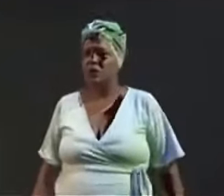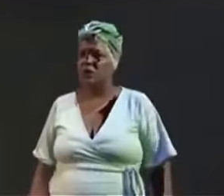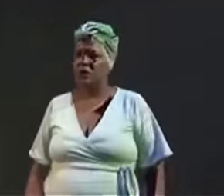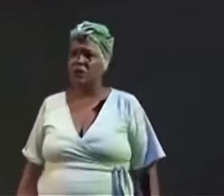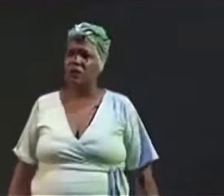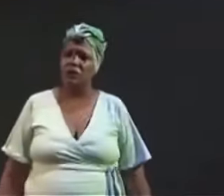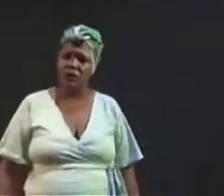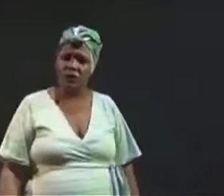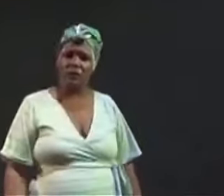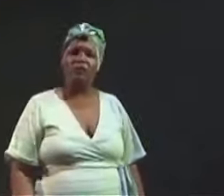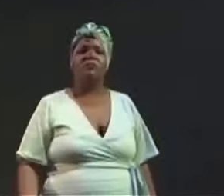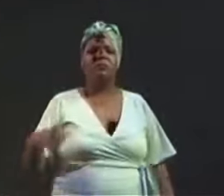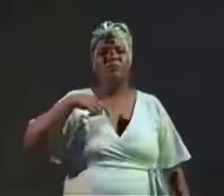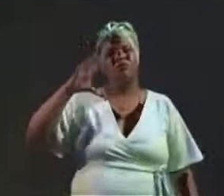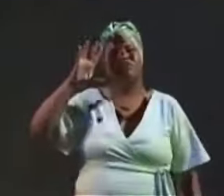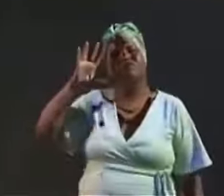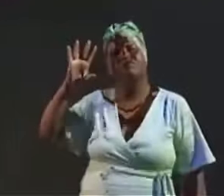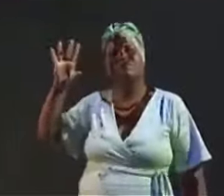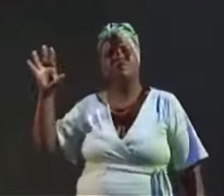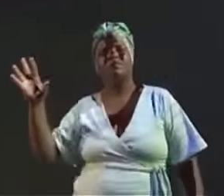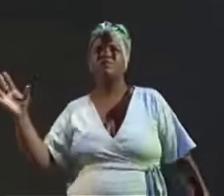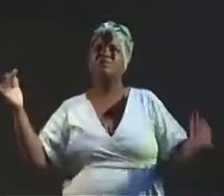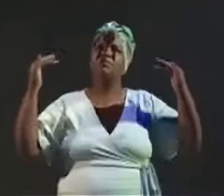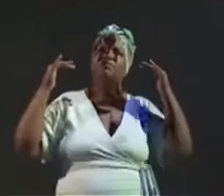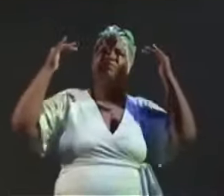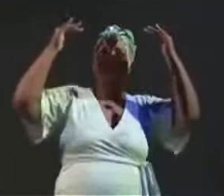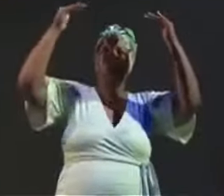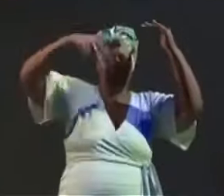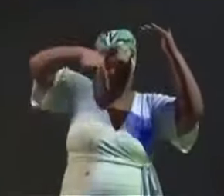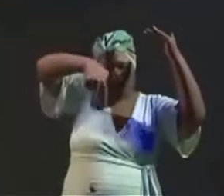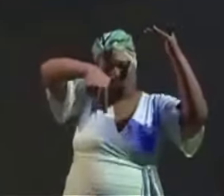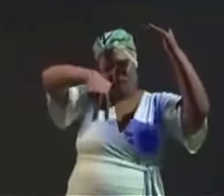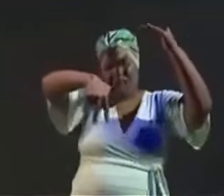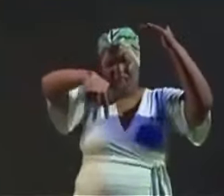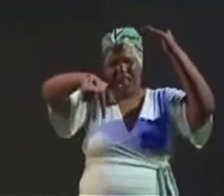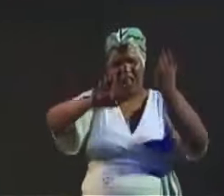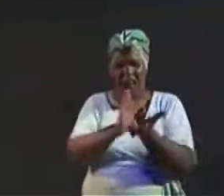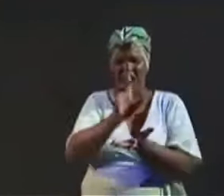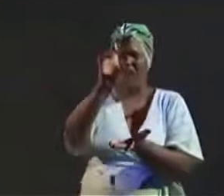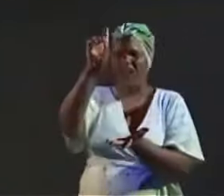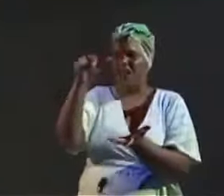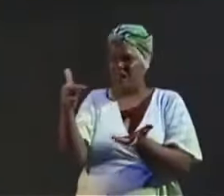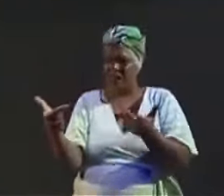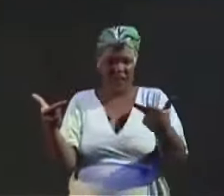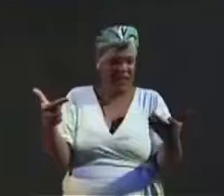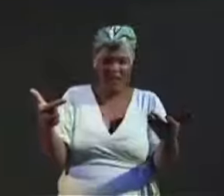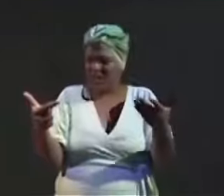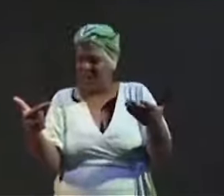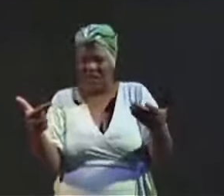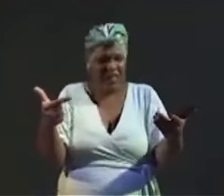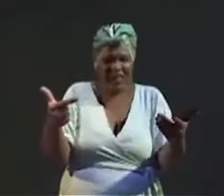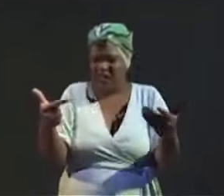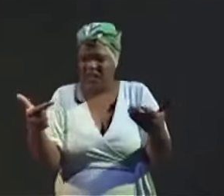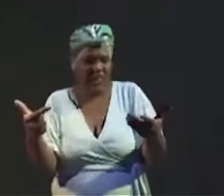E aí? Sonhando acima das nuvens com os pés no chão. A Bíblia e a Glock disputam meu